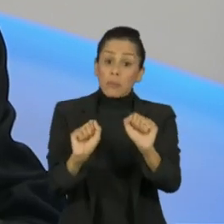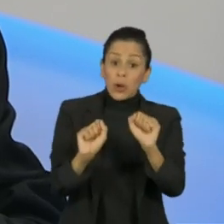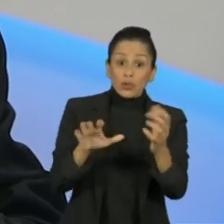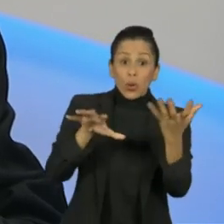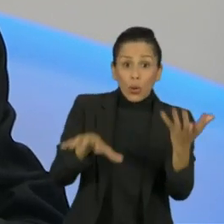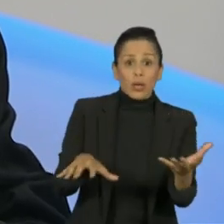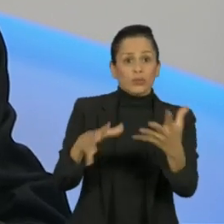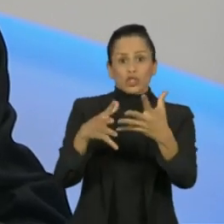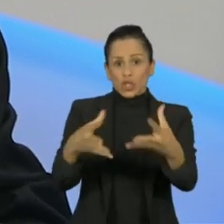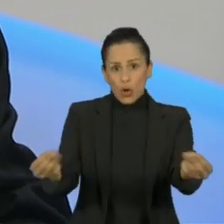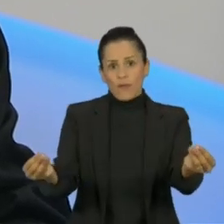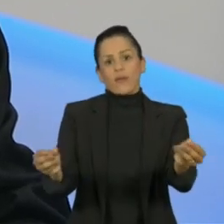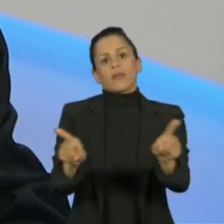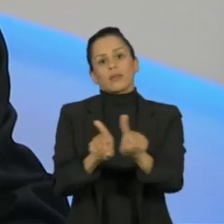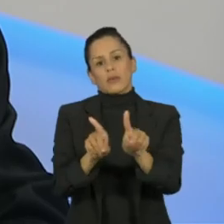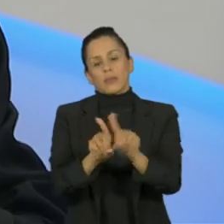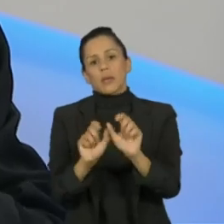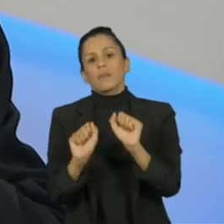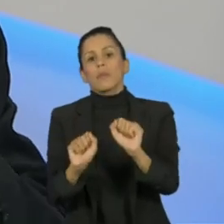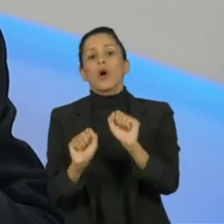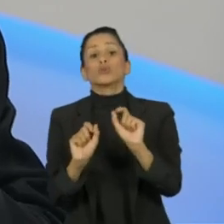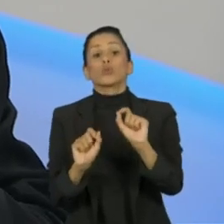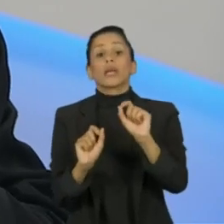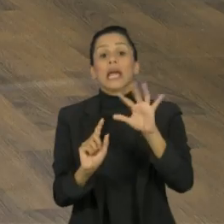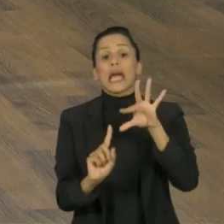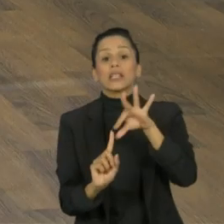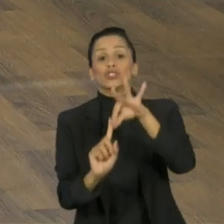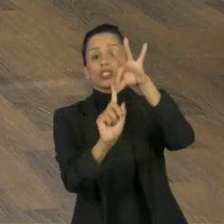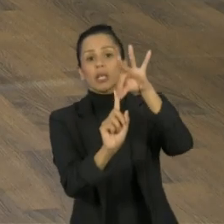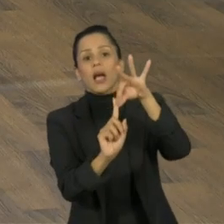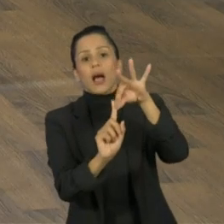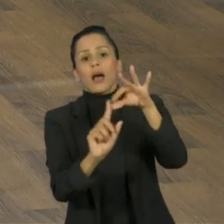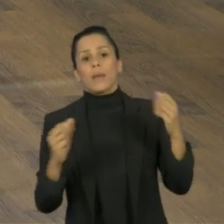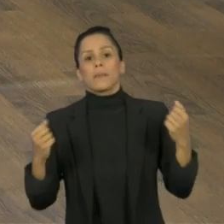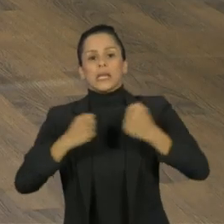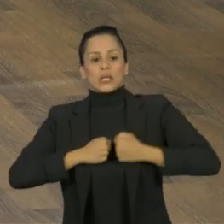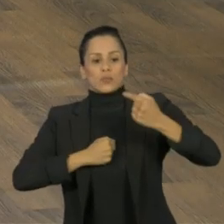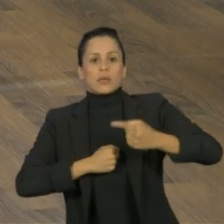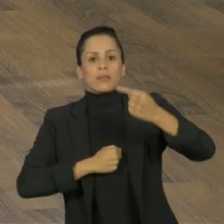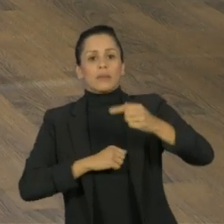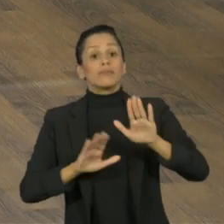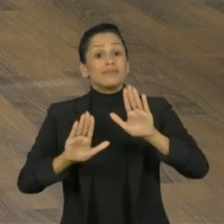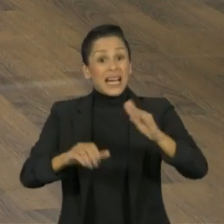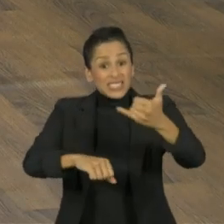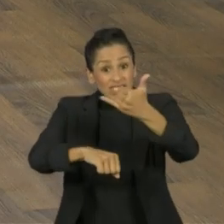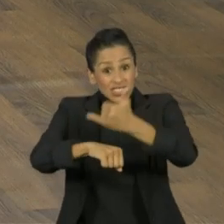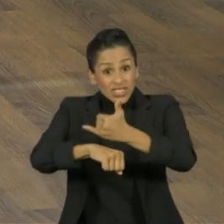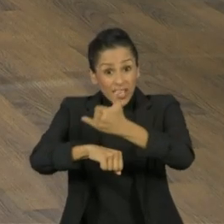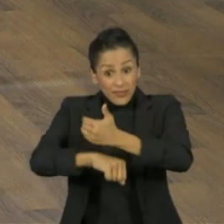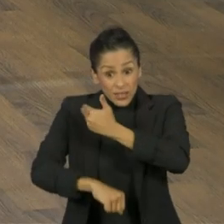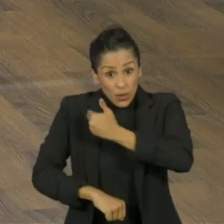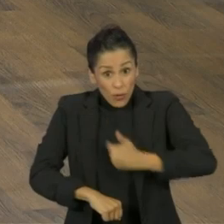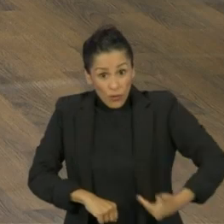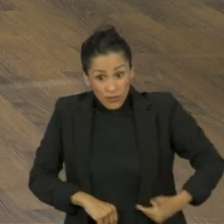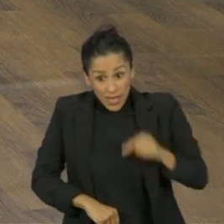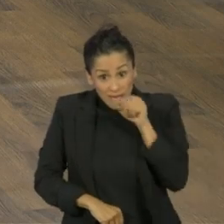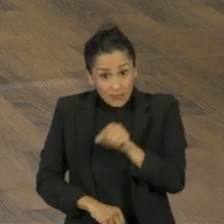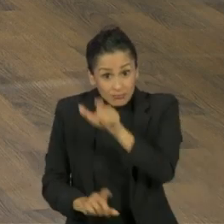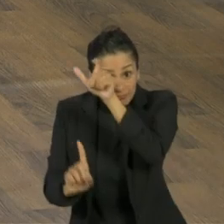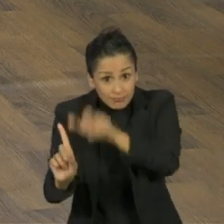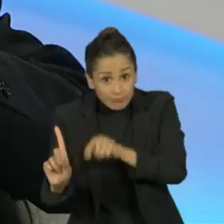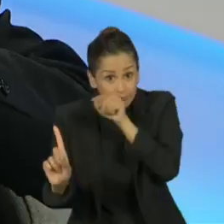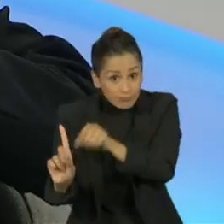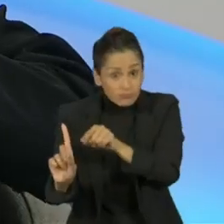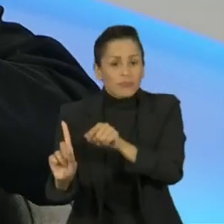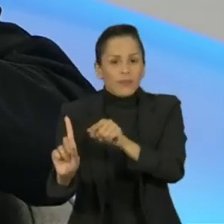impasse e pode indicar o primeiro-ministro. Porém, o chefe de governo, quem vai tocar o varejo da política